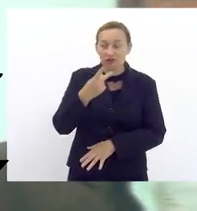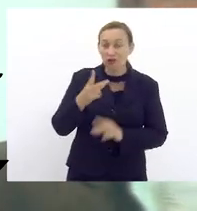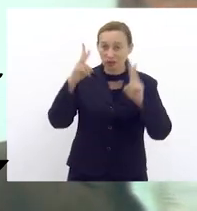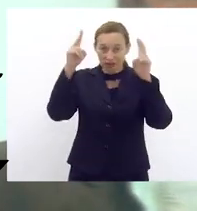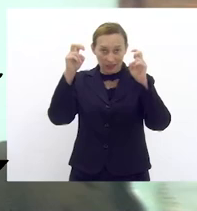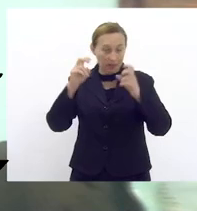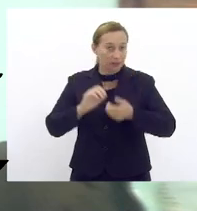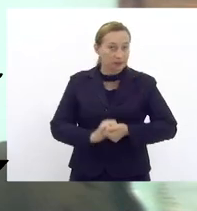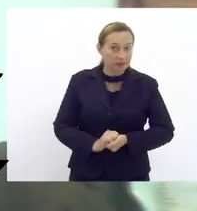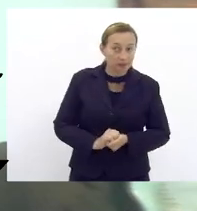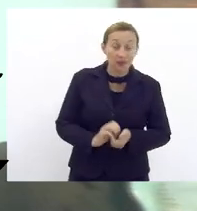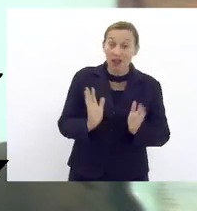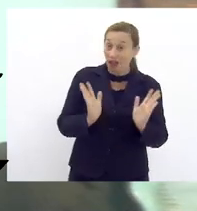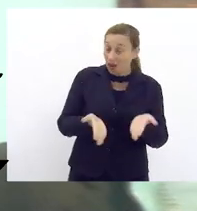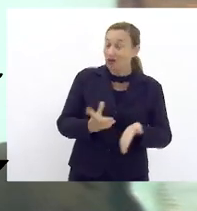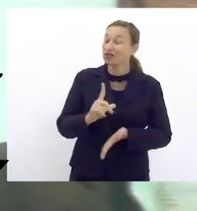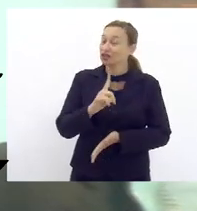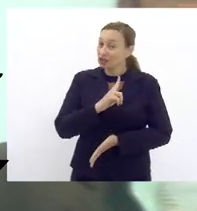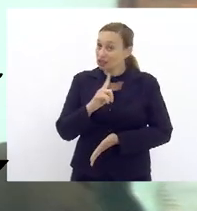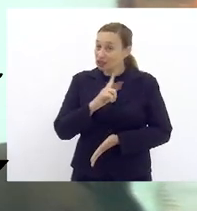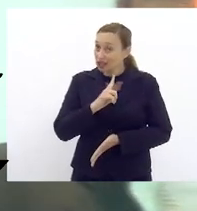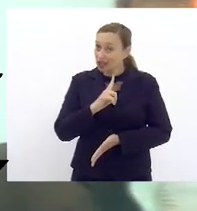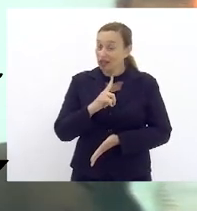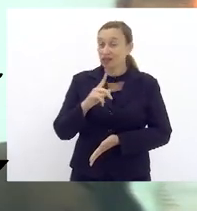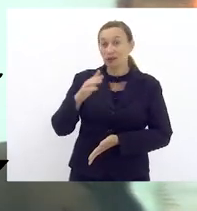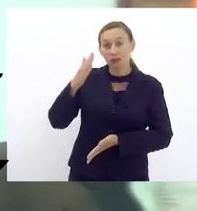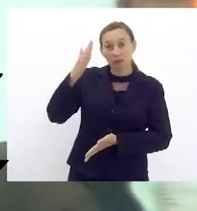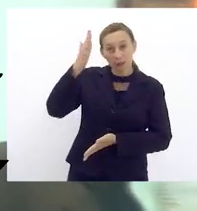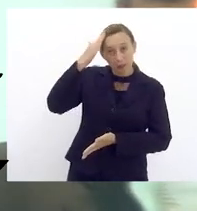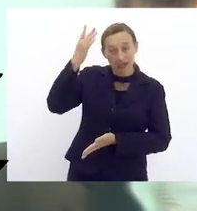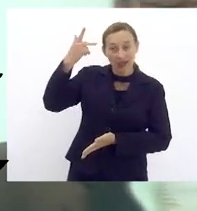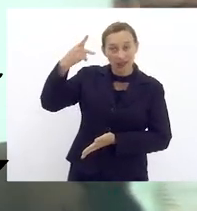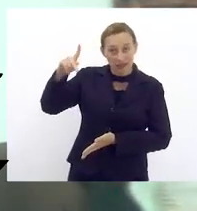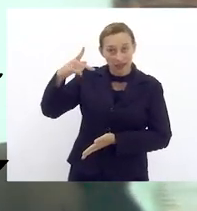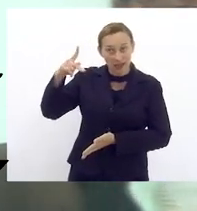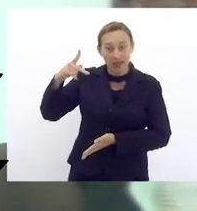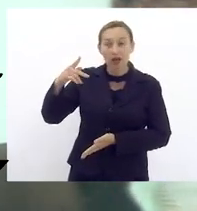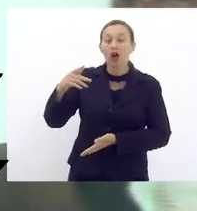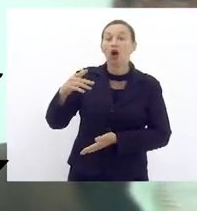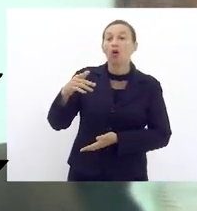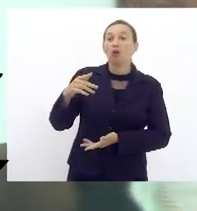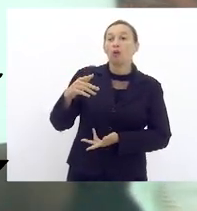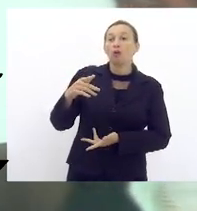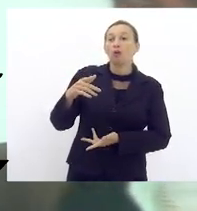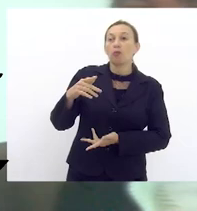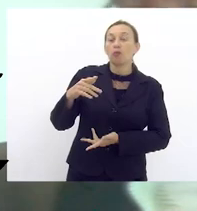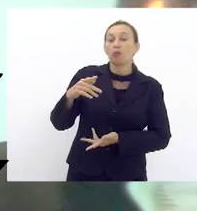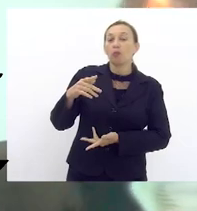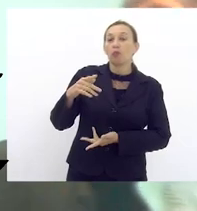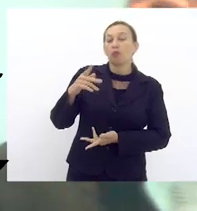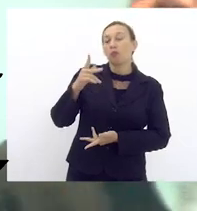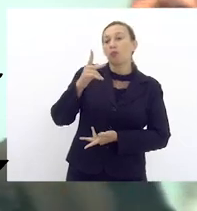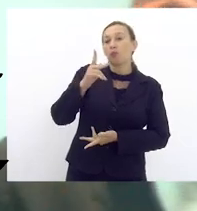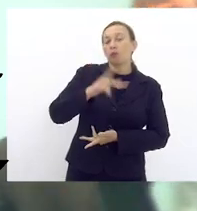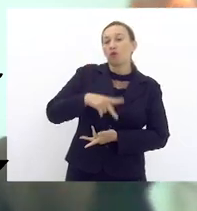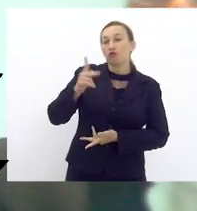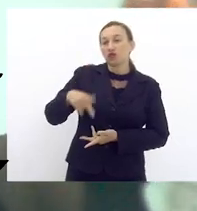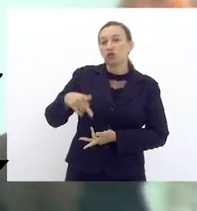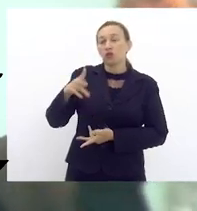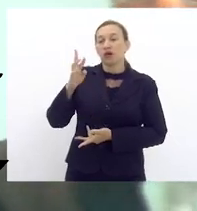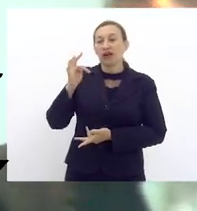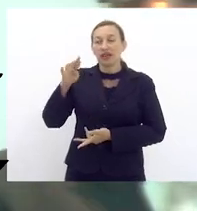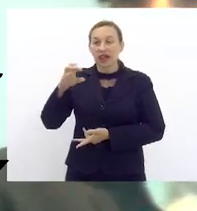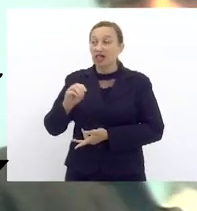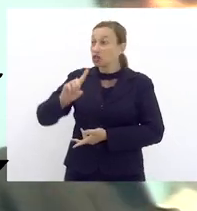tema agora a gente tem lá no Paraná o Professor Renato que também criou uma comissão de combate ao racismo em outras